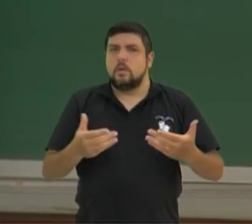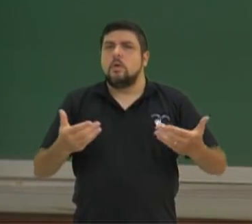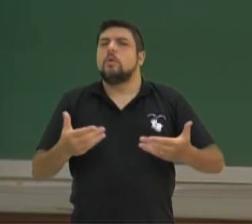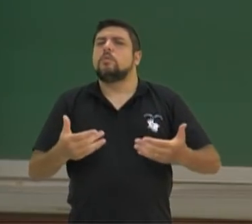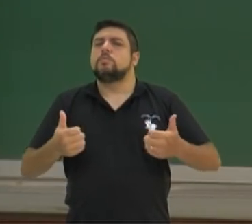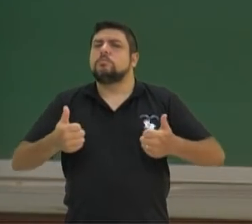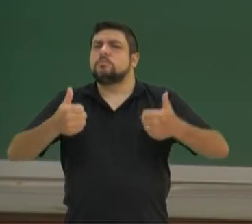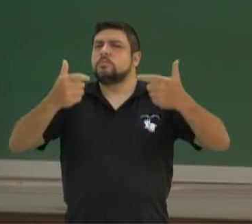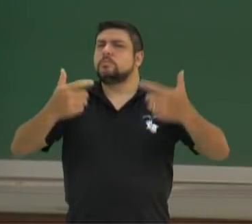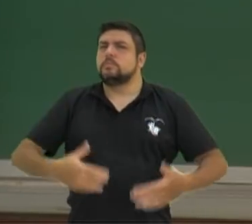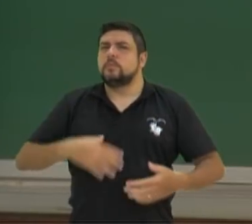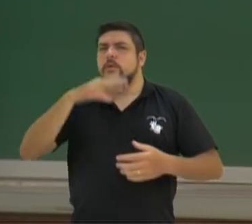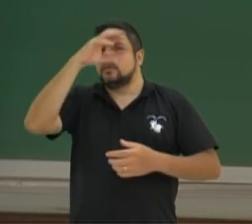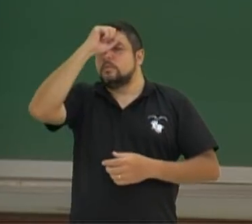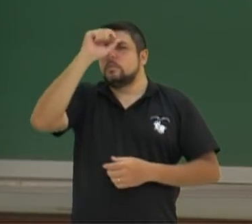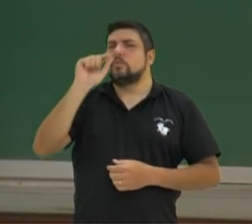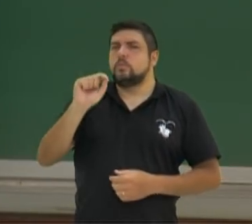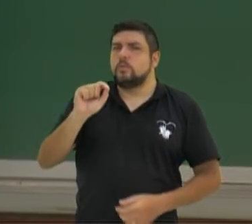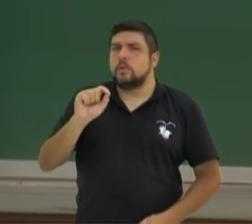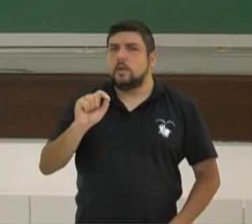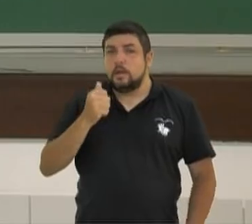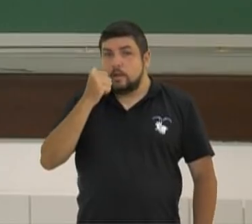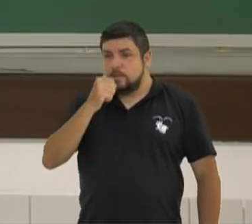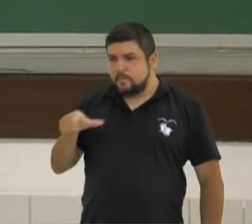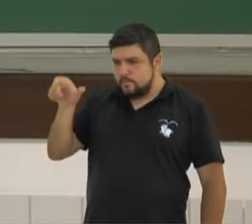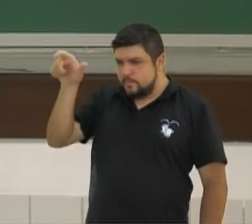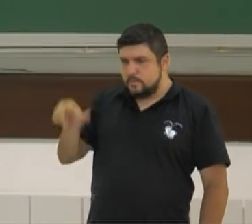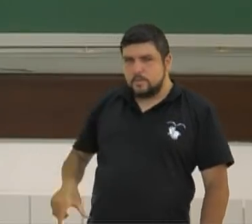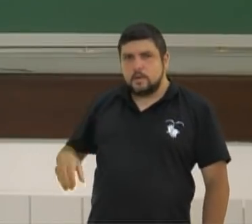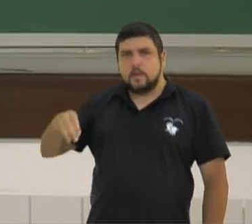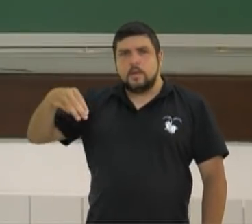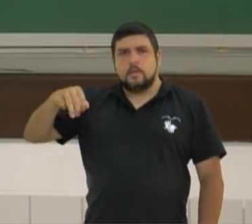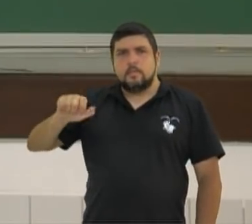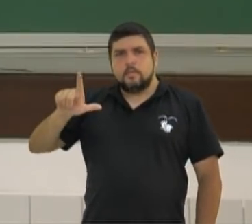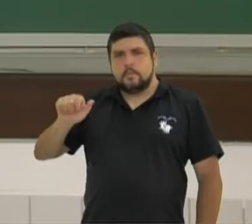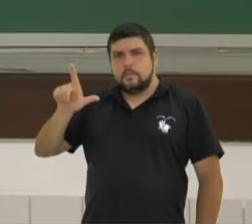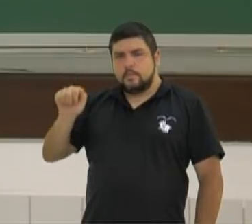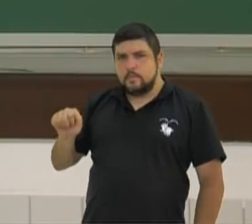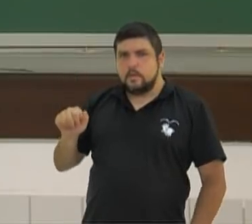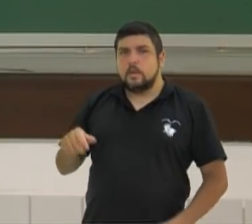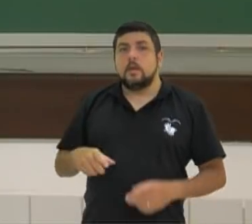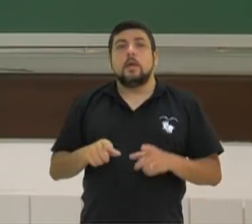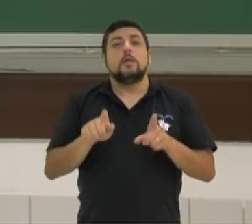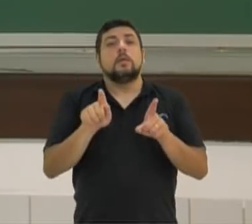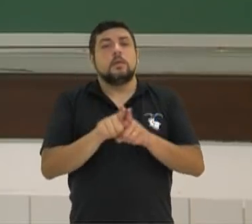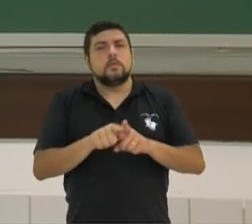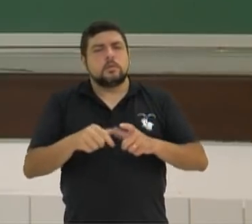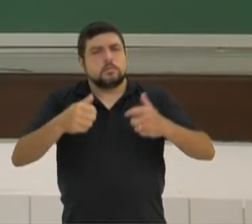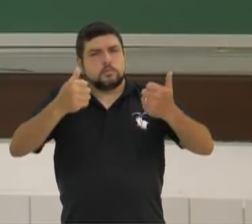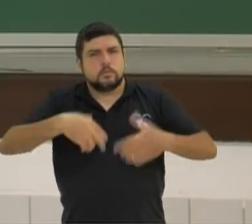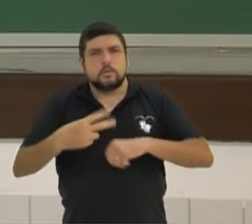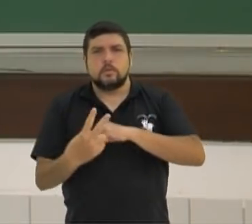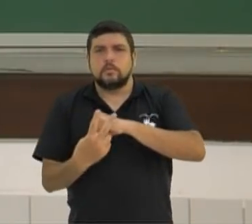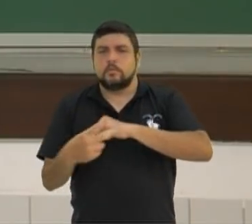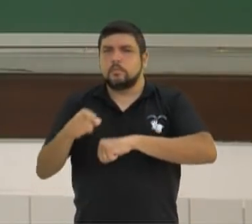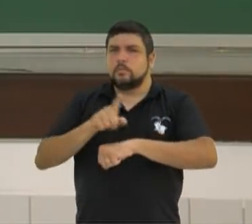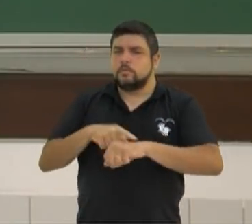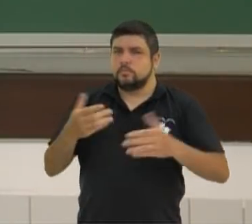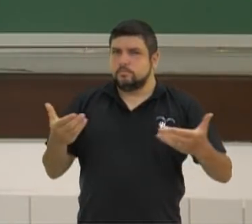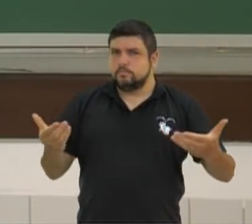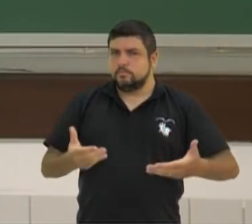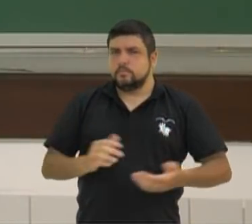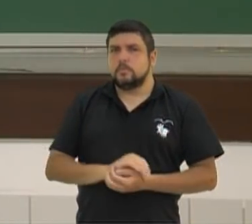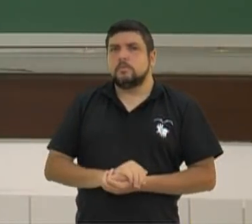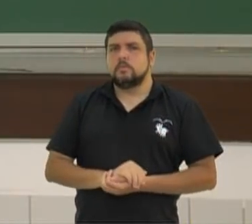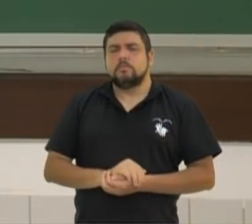trabalhar hoje sobre a Malala e vamos continuar trabalhando com o present simple. A mesma